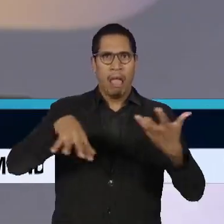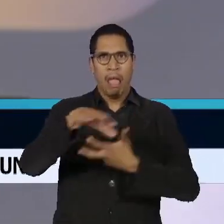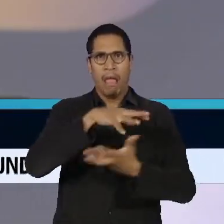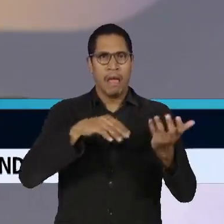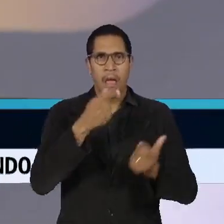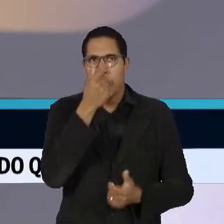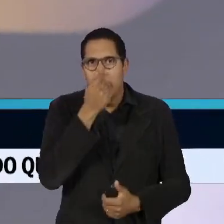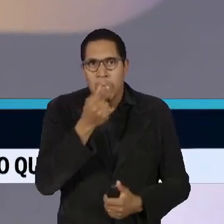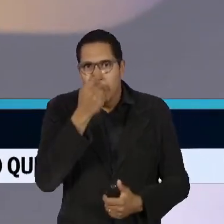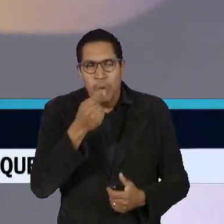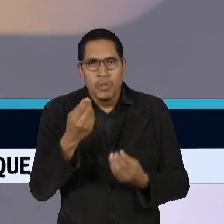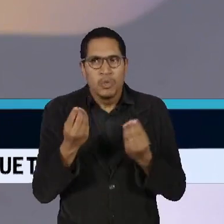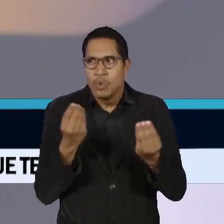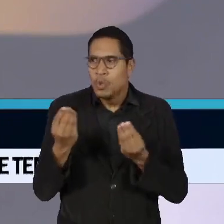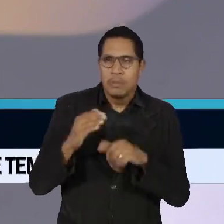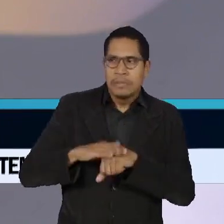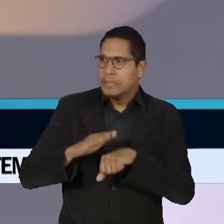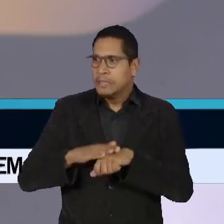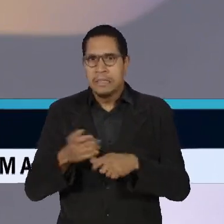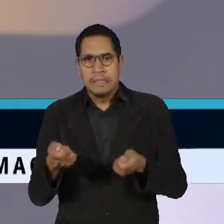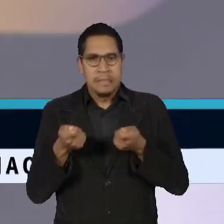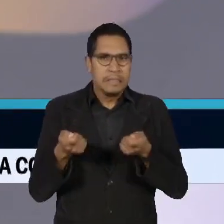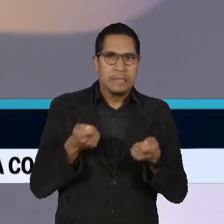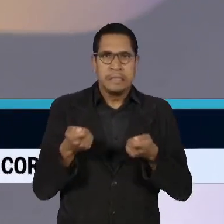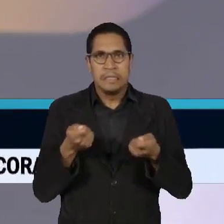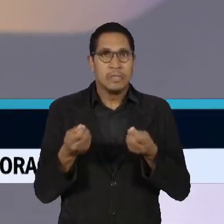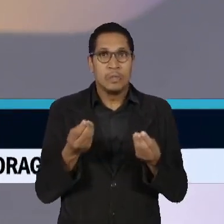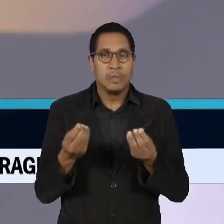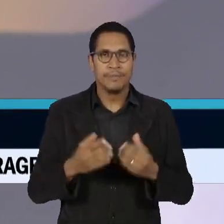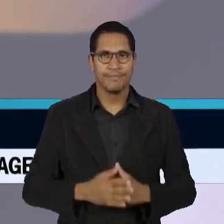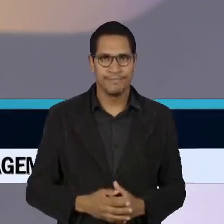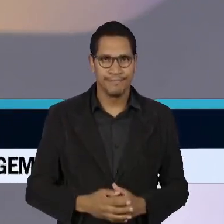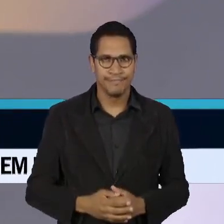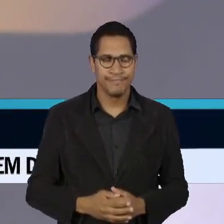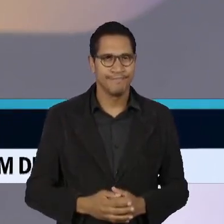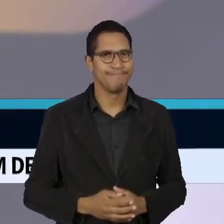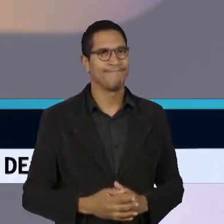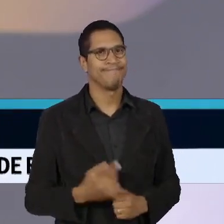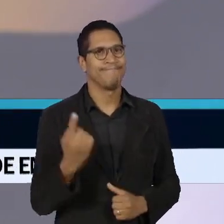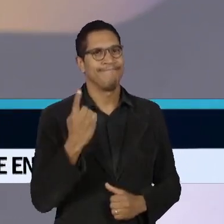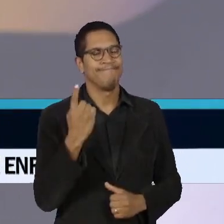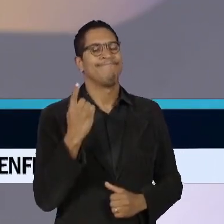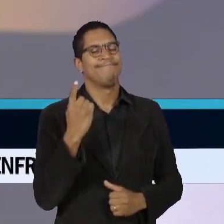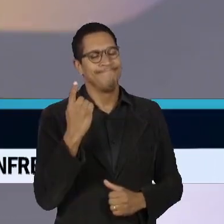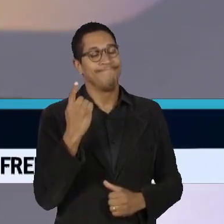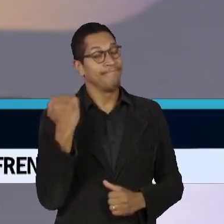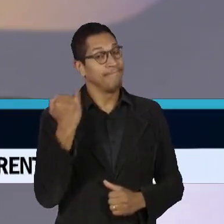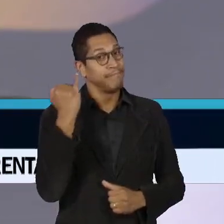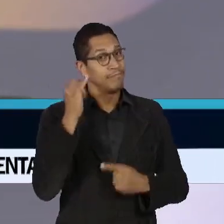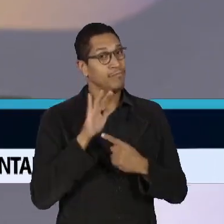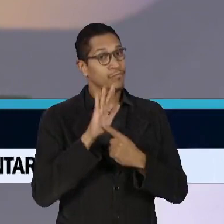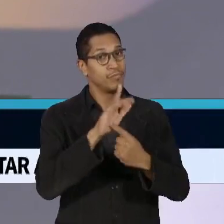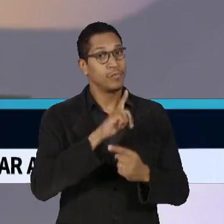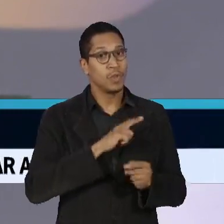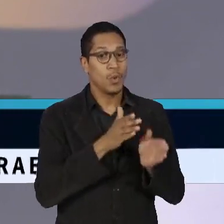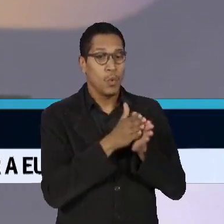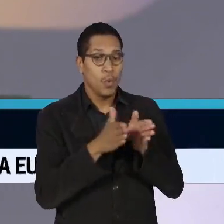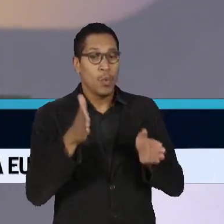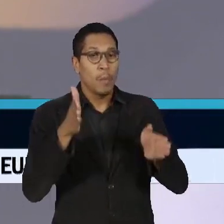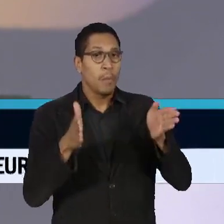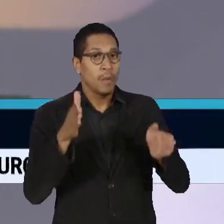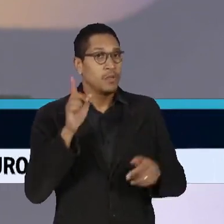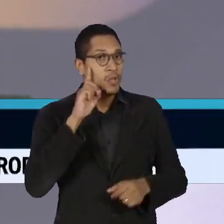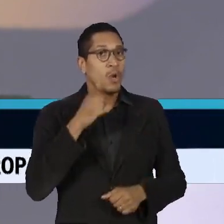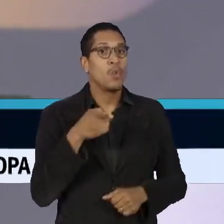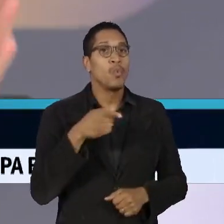esteve né nessa nessa guerra pois é acho que primeiro tem uma coisa importante para a gente dizer existia um prazo do dia primeiro